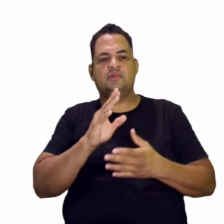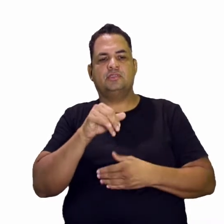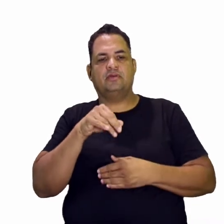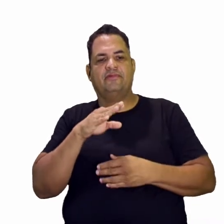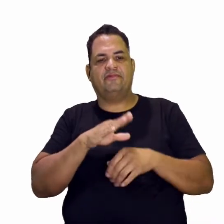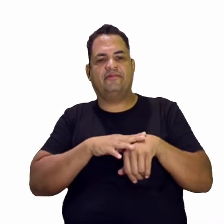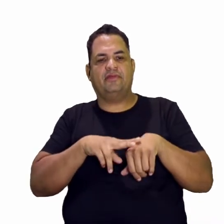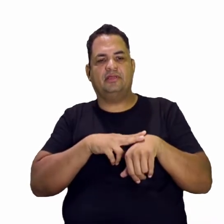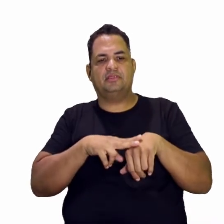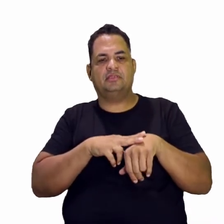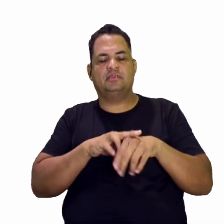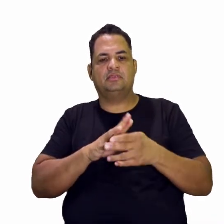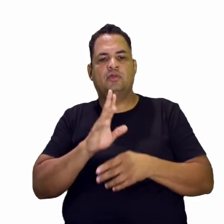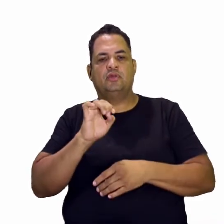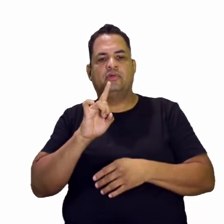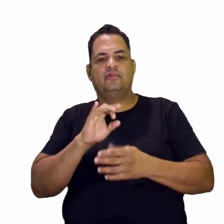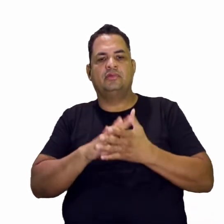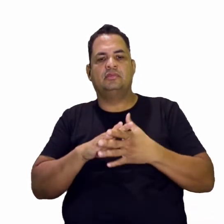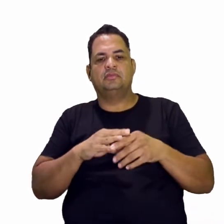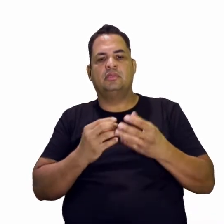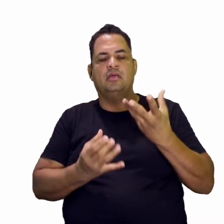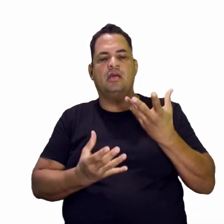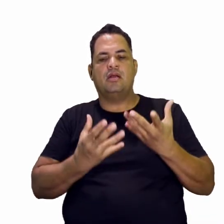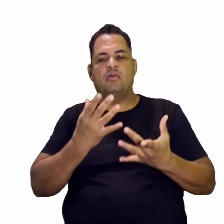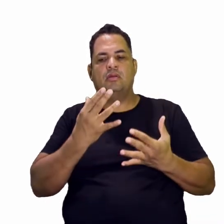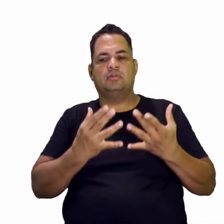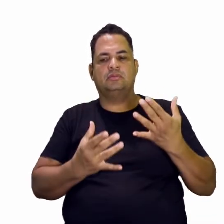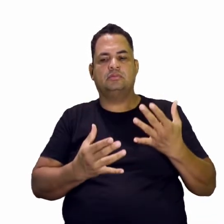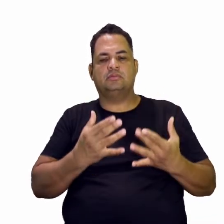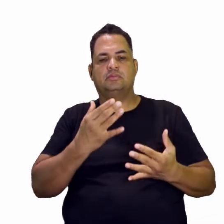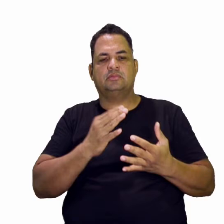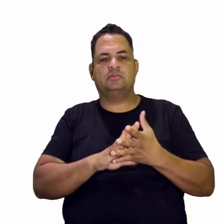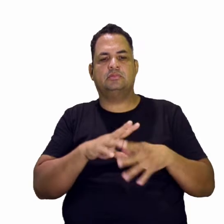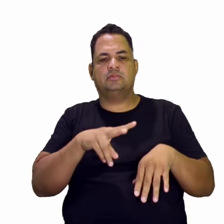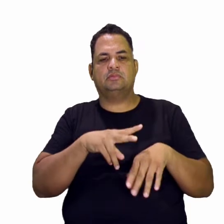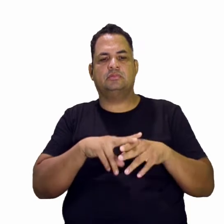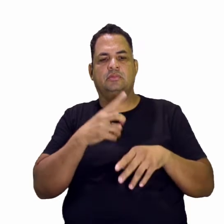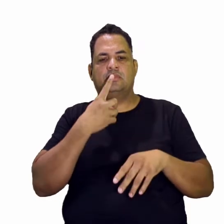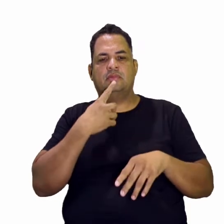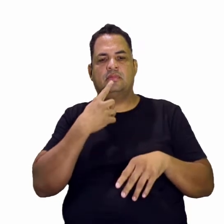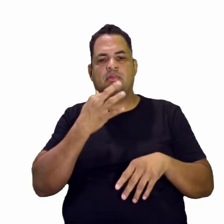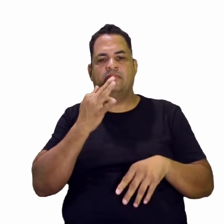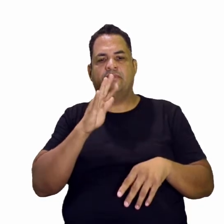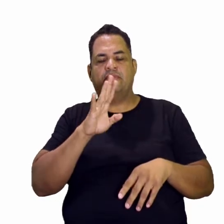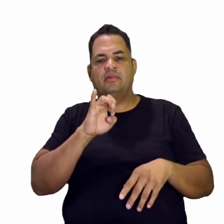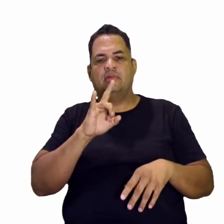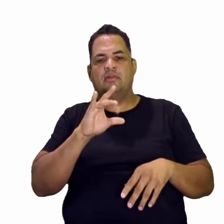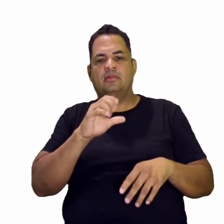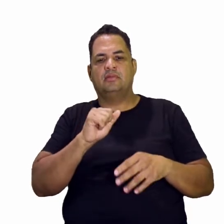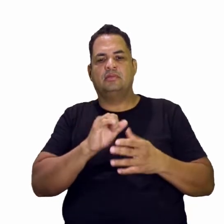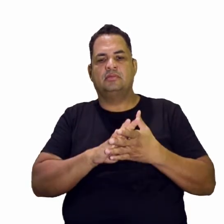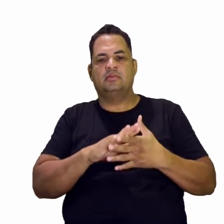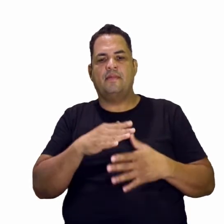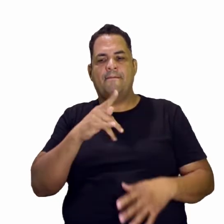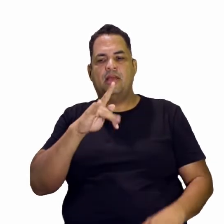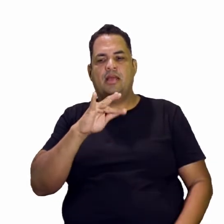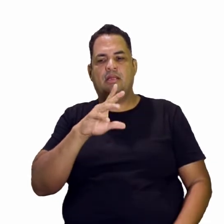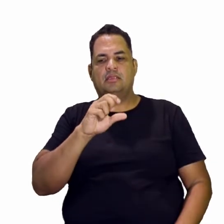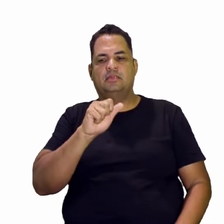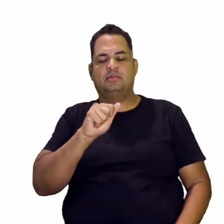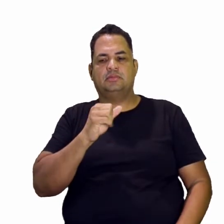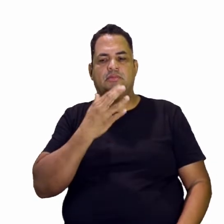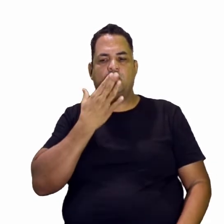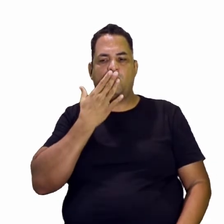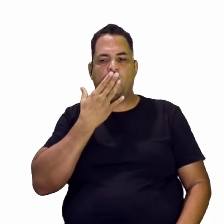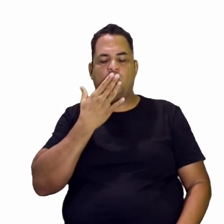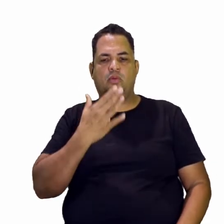rodófitas, algas vermelhas, e as feófitas, feofícias ou feófitas, as algas pardas, tá bom?